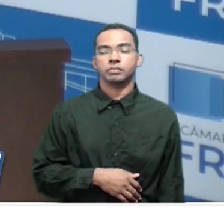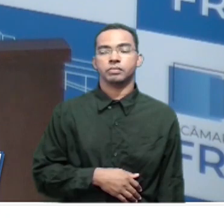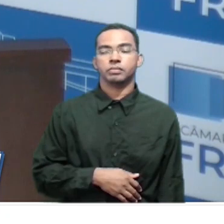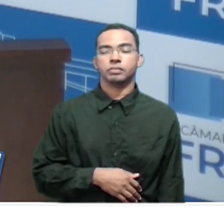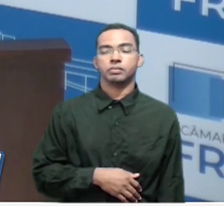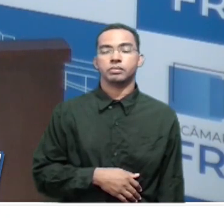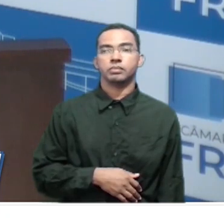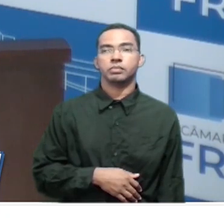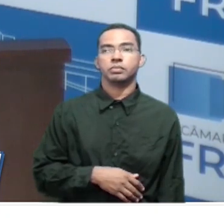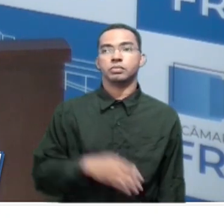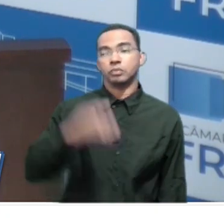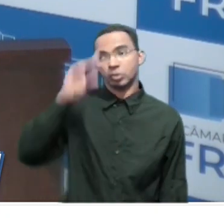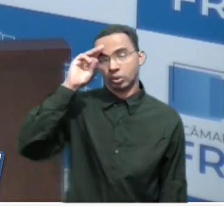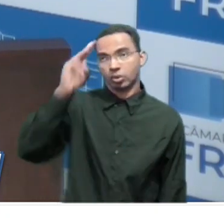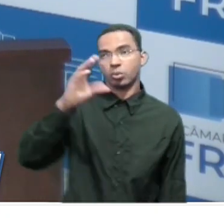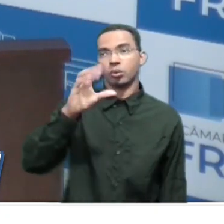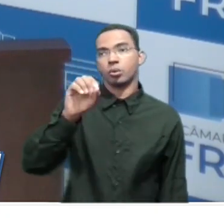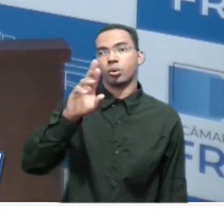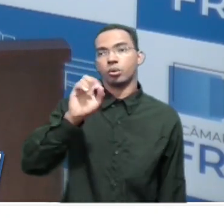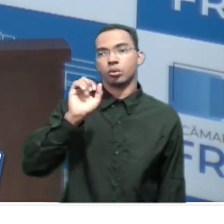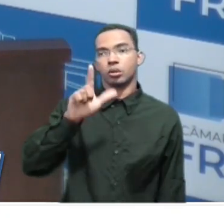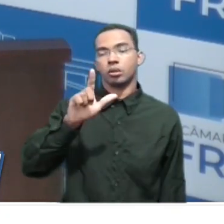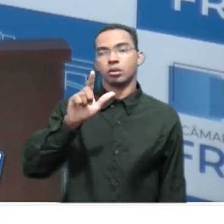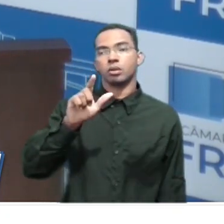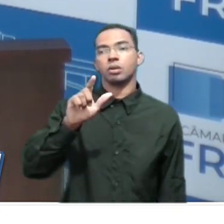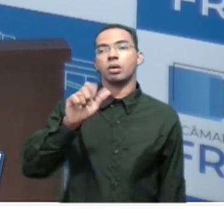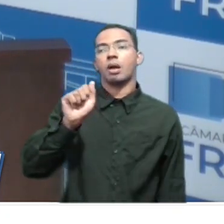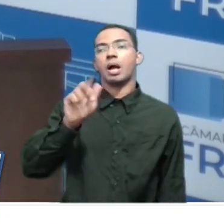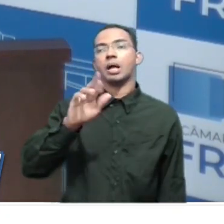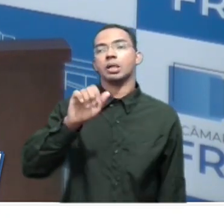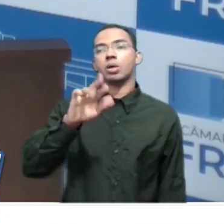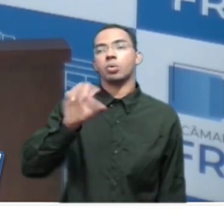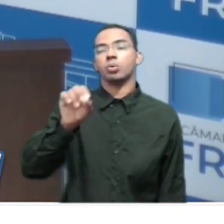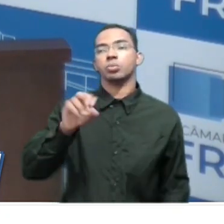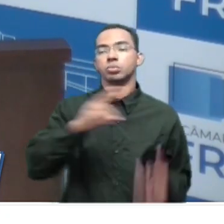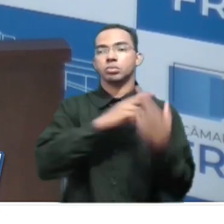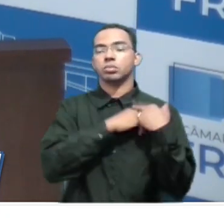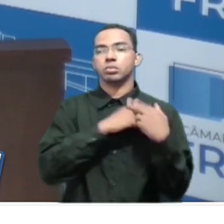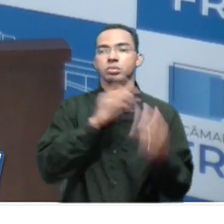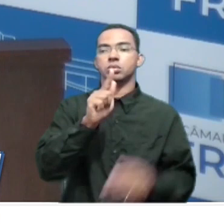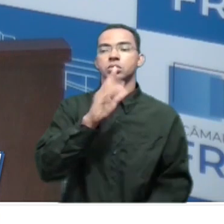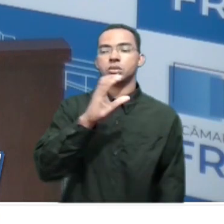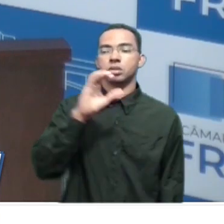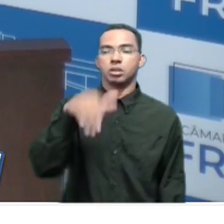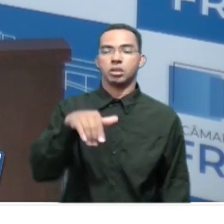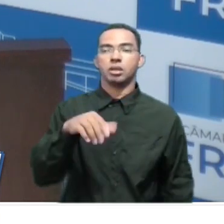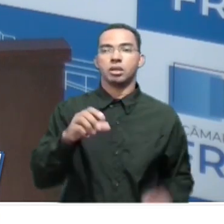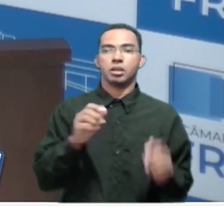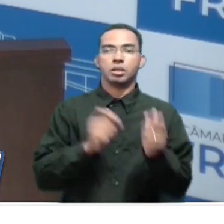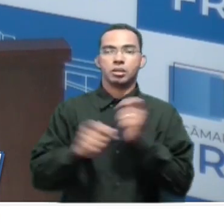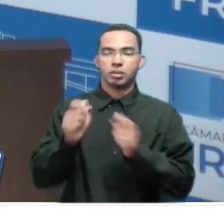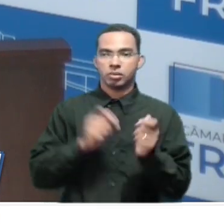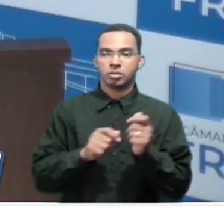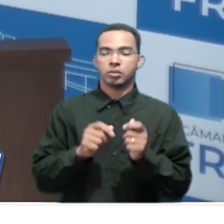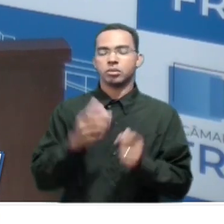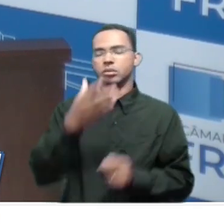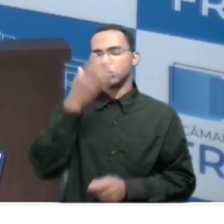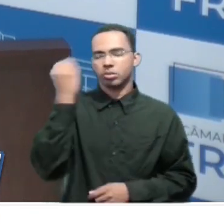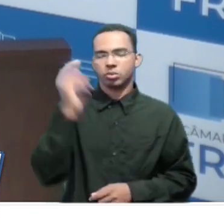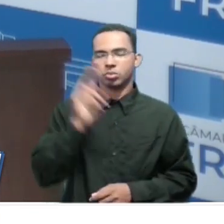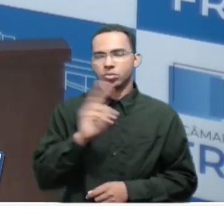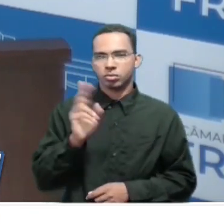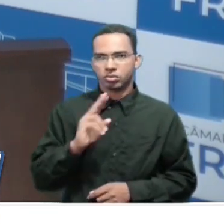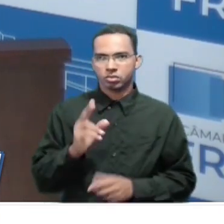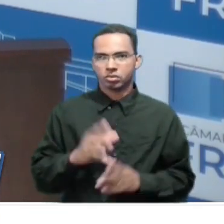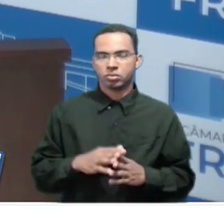coronel Araújo, e depois fui, então, ao responsável pela Guarda Municipal da Administração, que me fugiu aqui o nome.